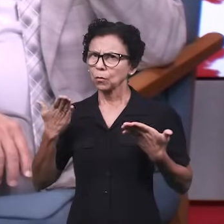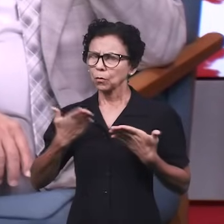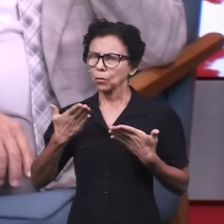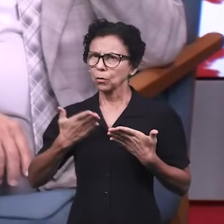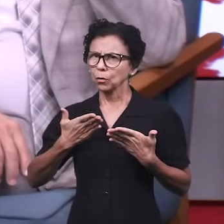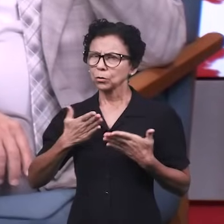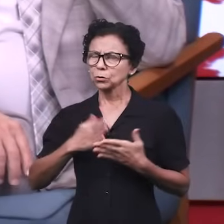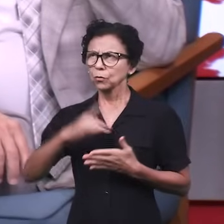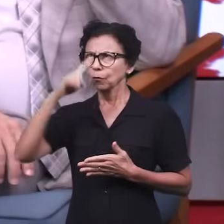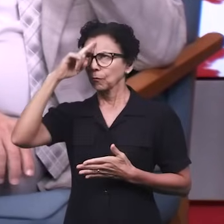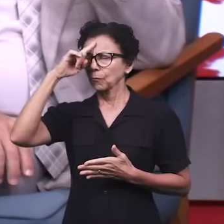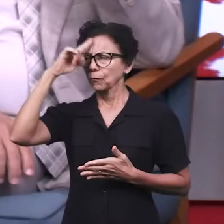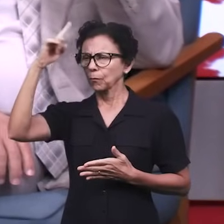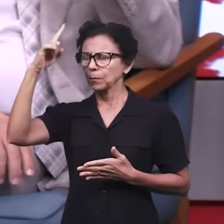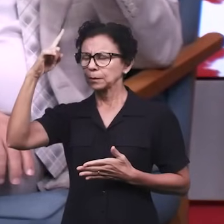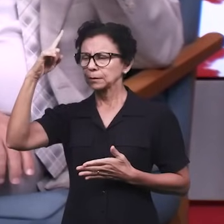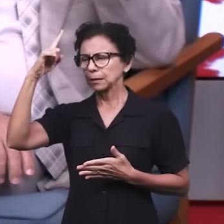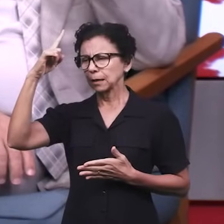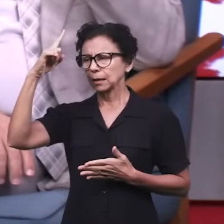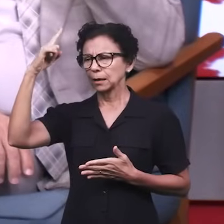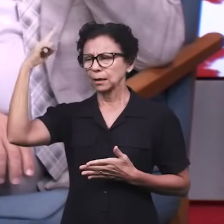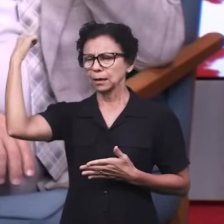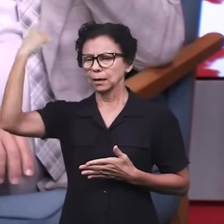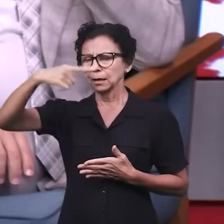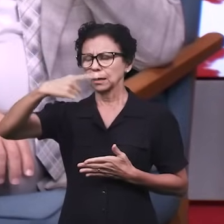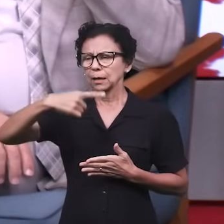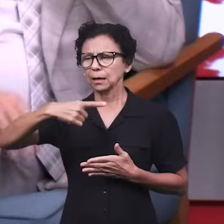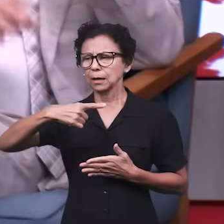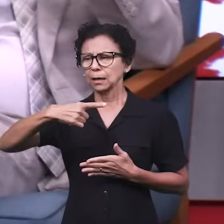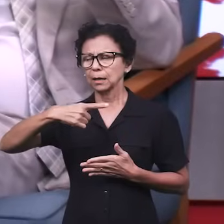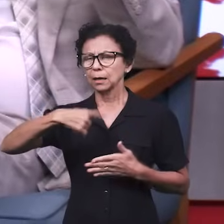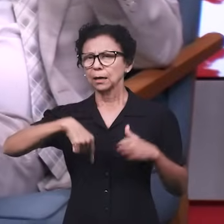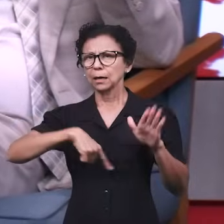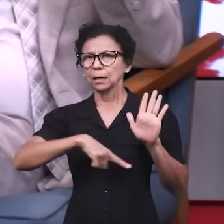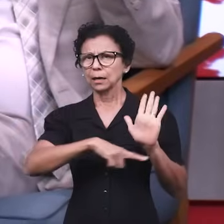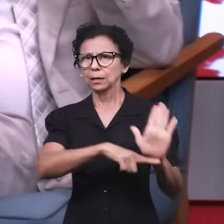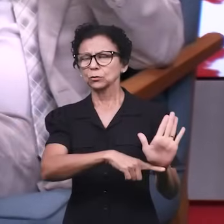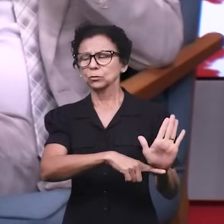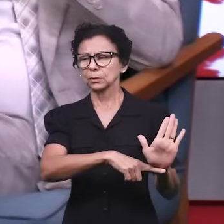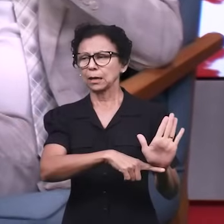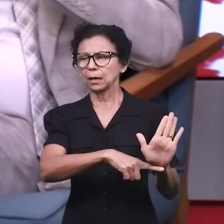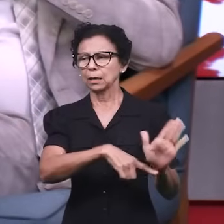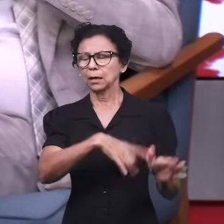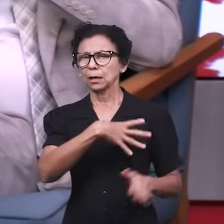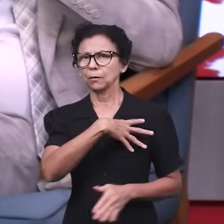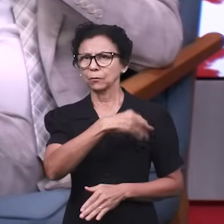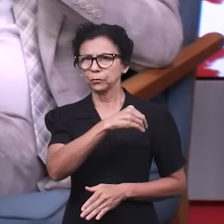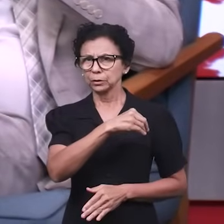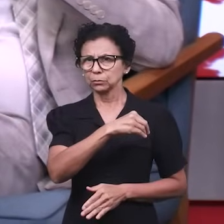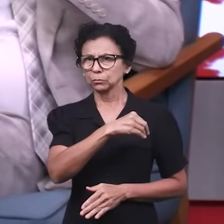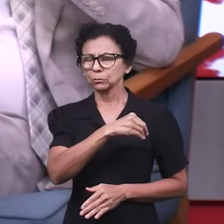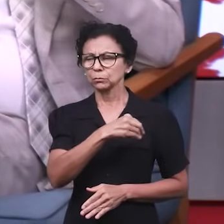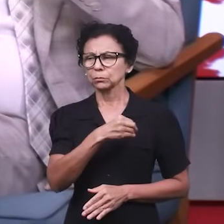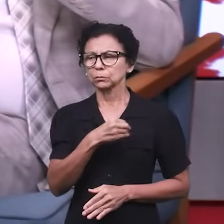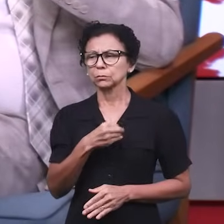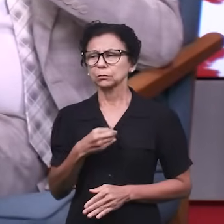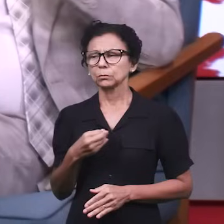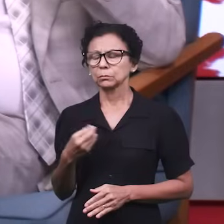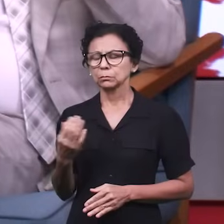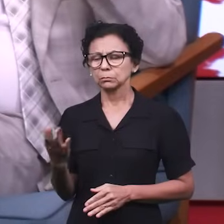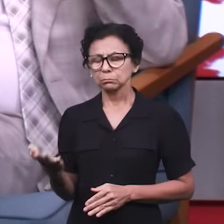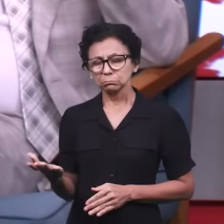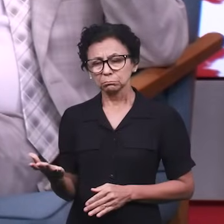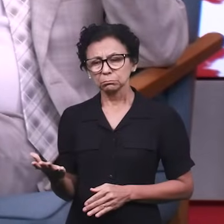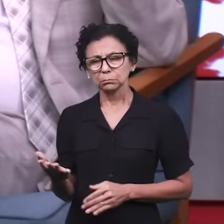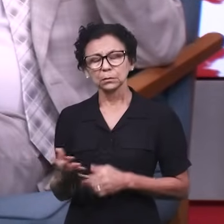alguém até o seu filho. E falou mais alguma coisa e tal. Aí terminou o culto, ela ficou por